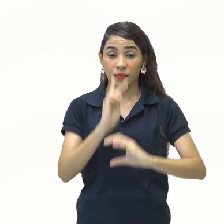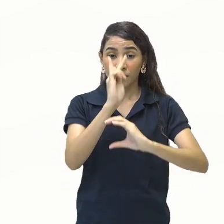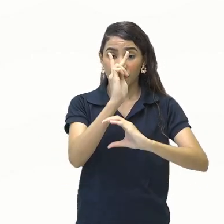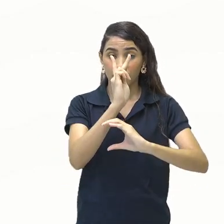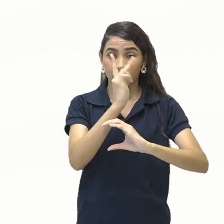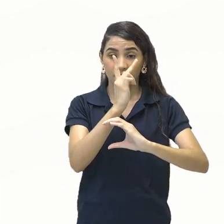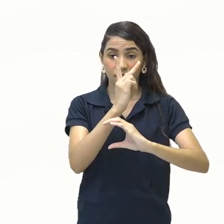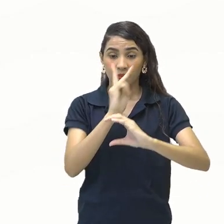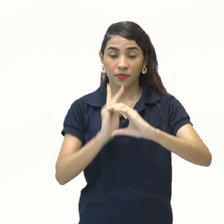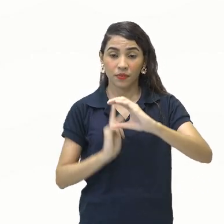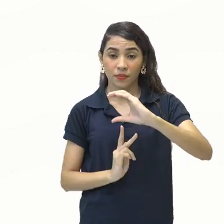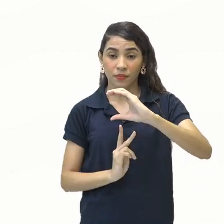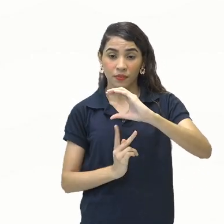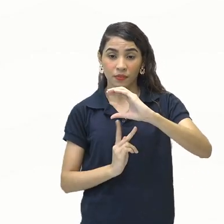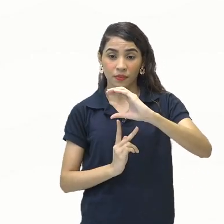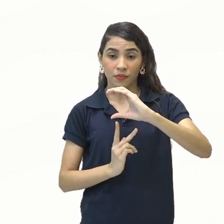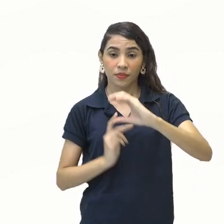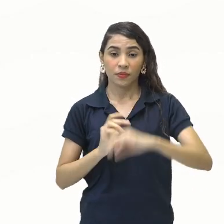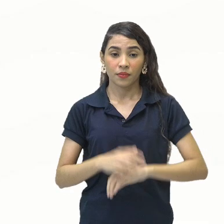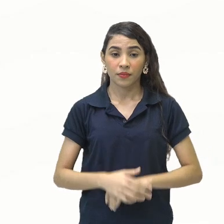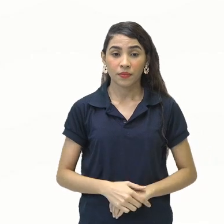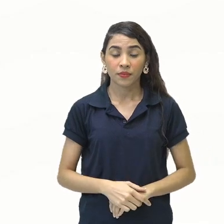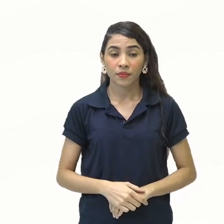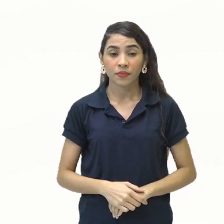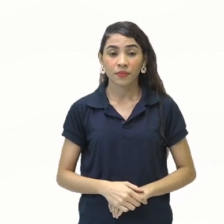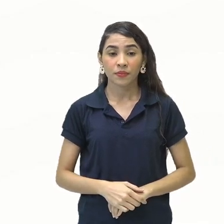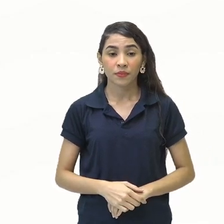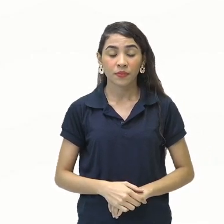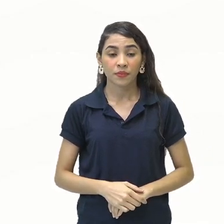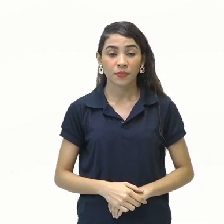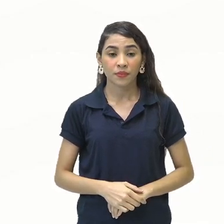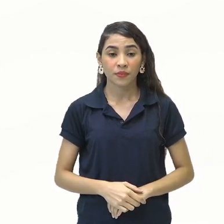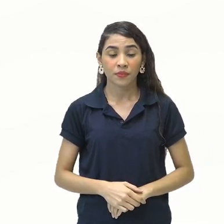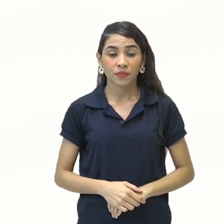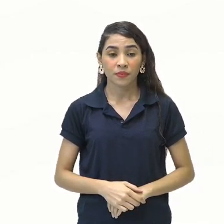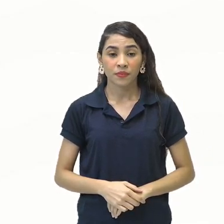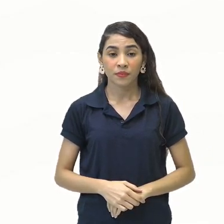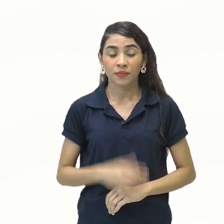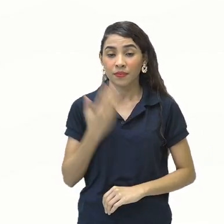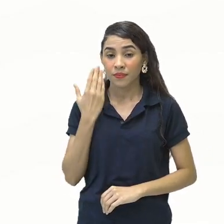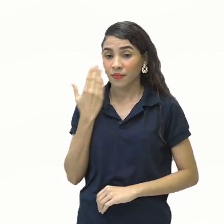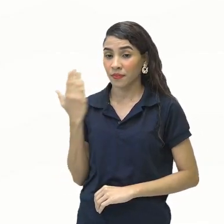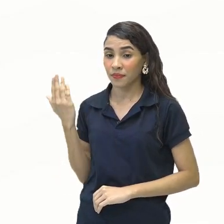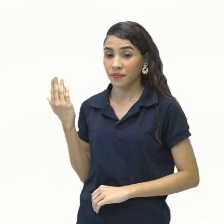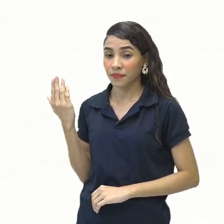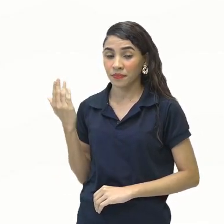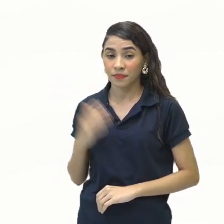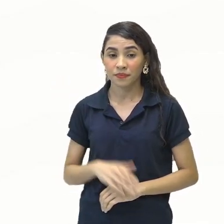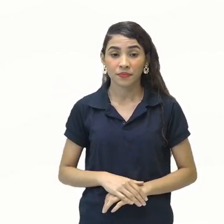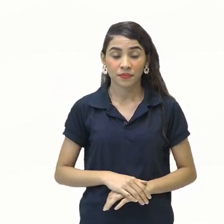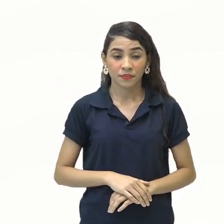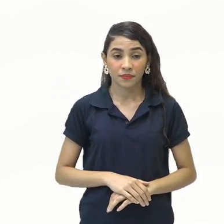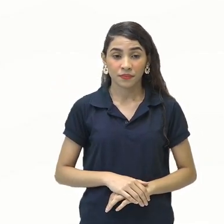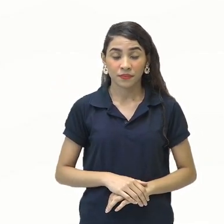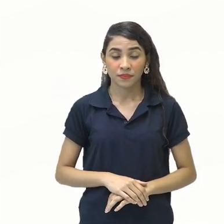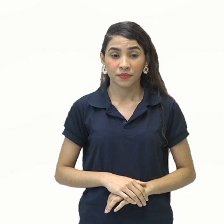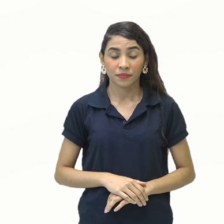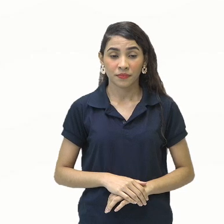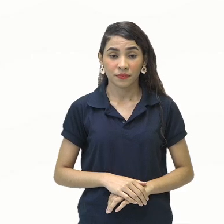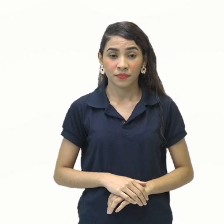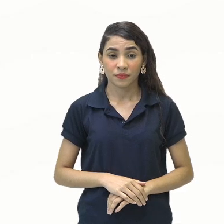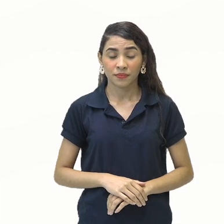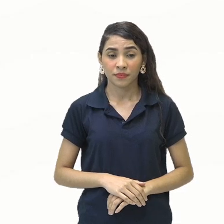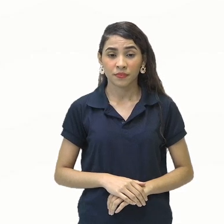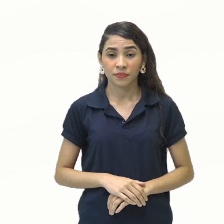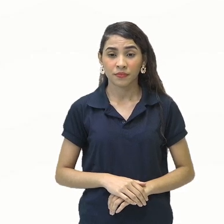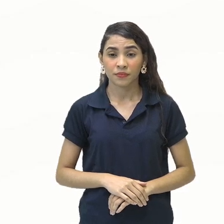outro para baixo, tá bom? Eu vou apagar aqui só para não deixar muita coisa na tela e atrapalhar vocês,